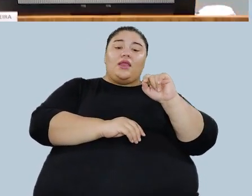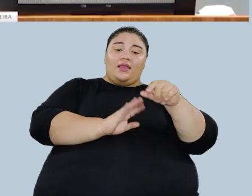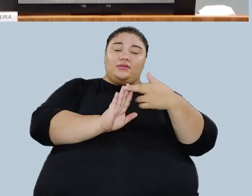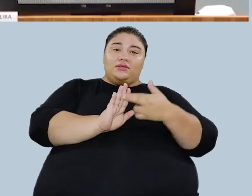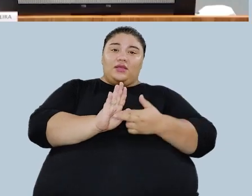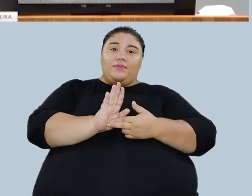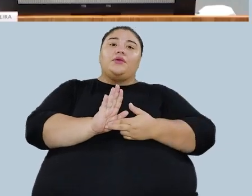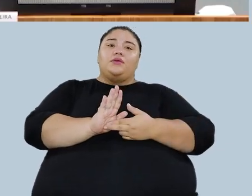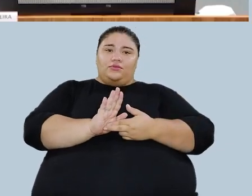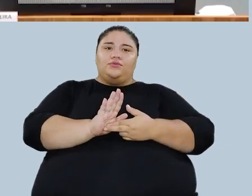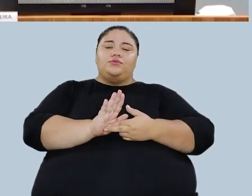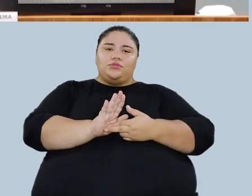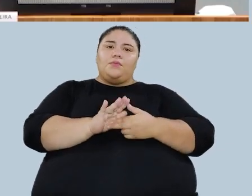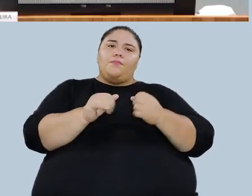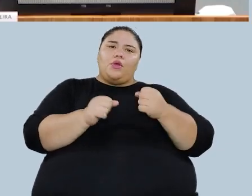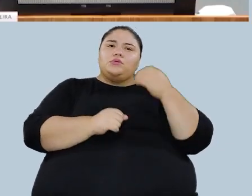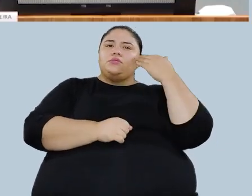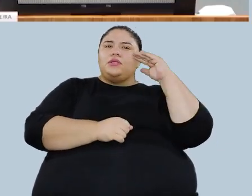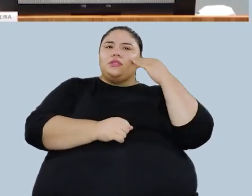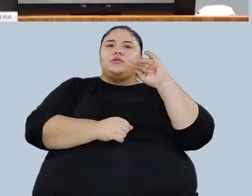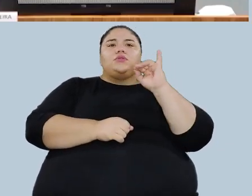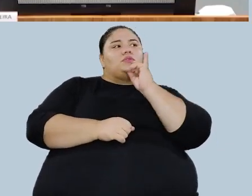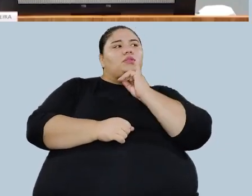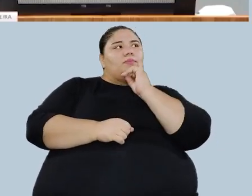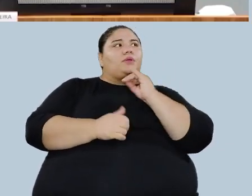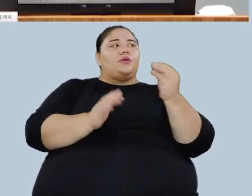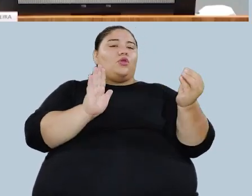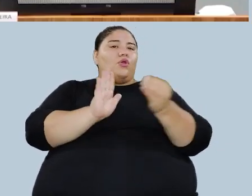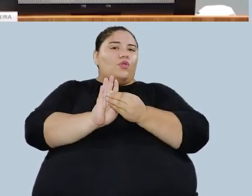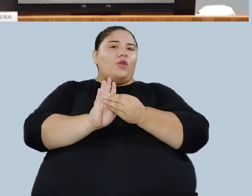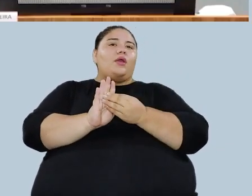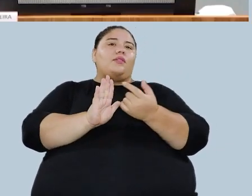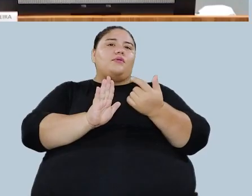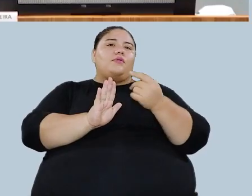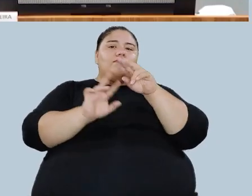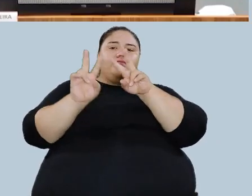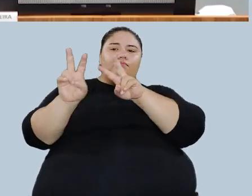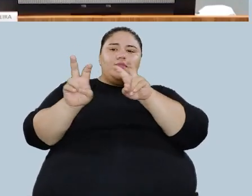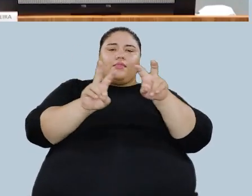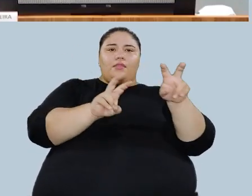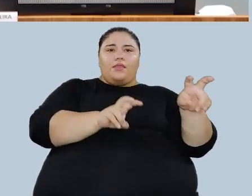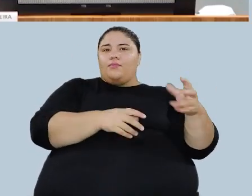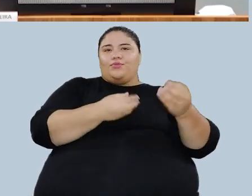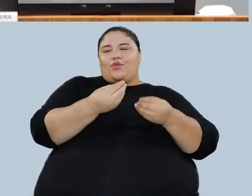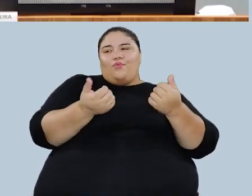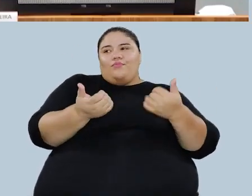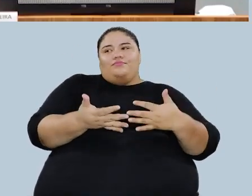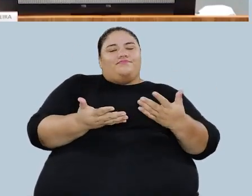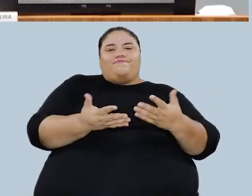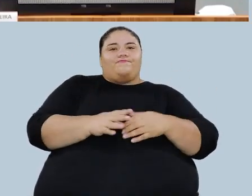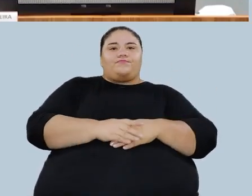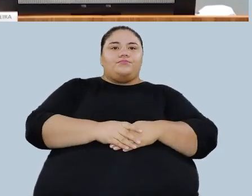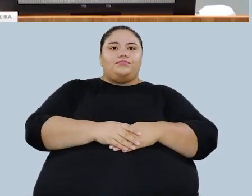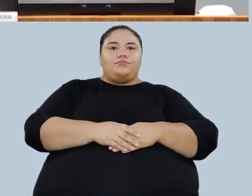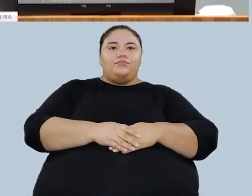que esses regimes possam ser compreendidos e são postos aqui a título exemplificativo, né? Não tem como esgotar isso.